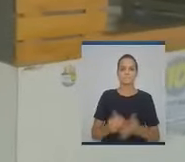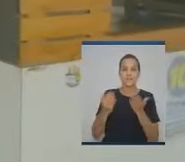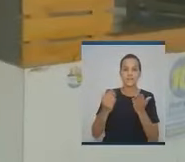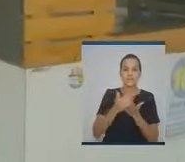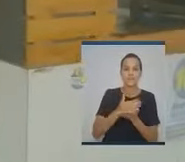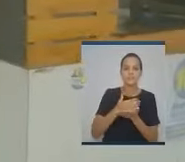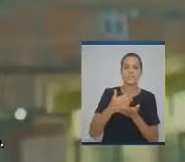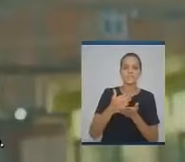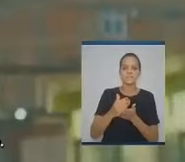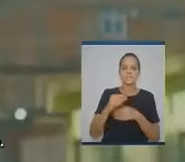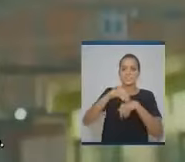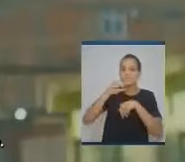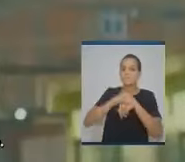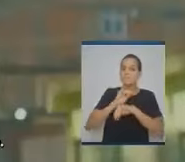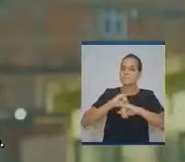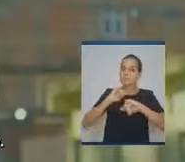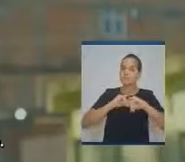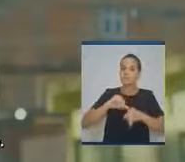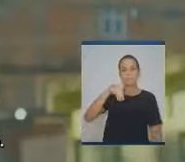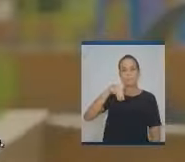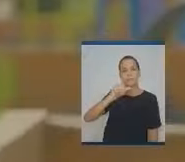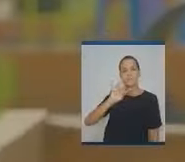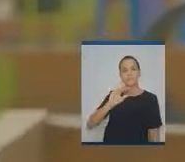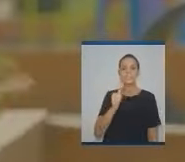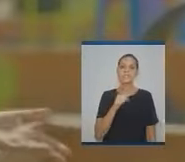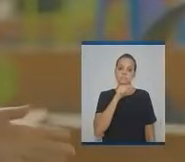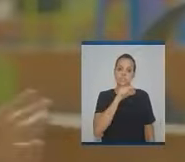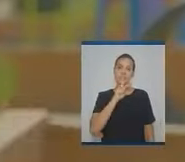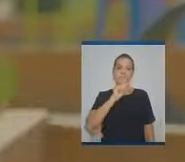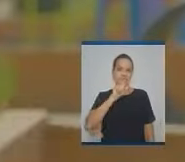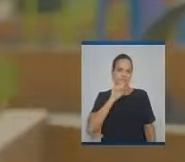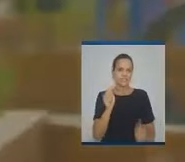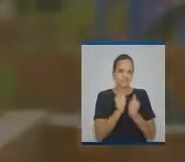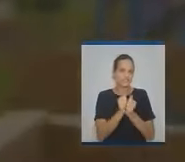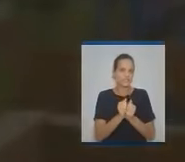Está começando agora o programa do Matheus do Vaguinho. É o Matheus, é.